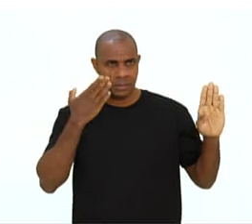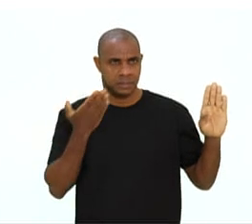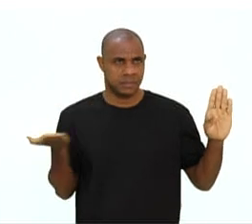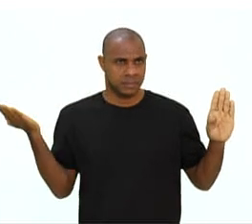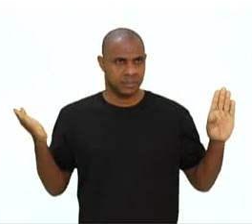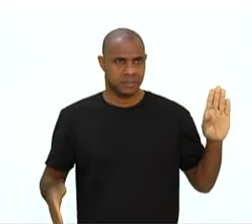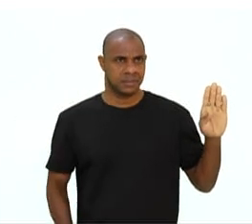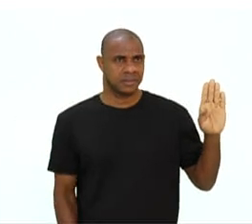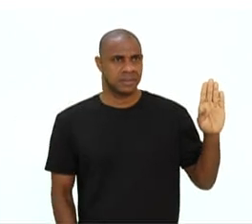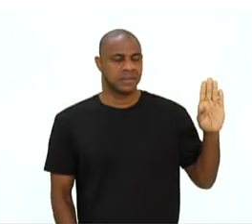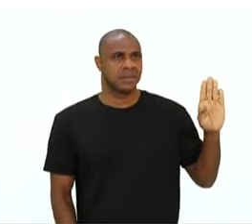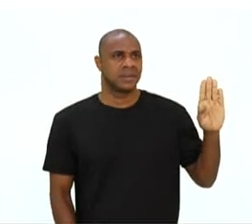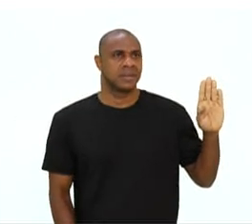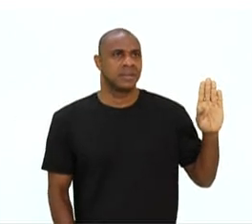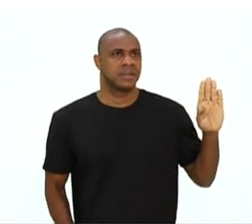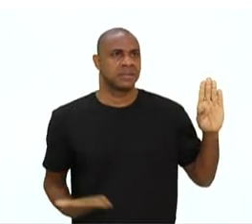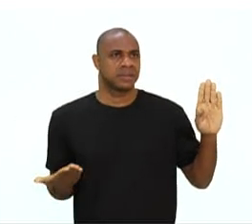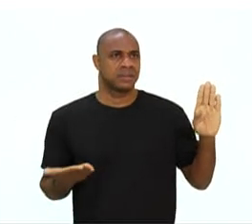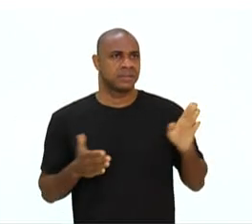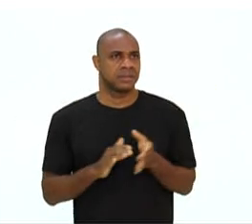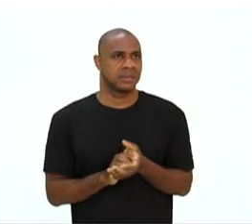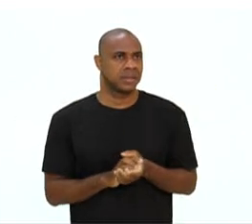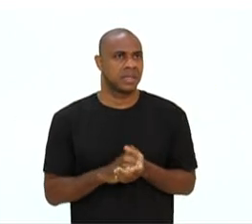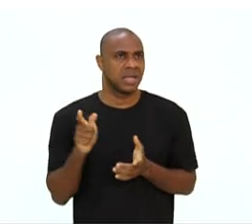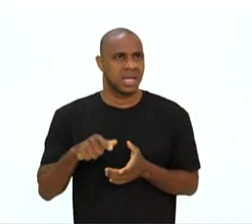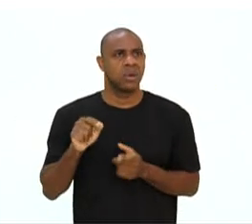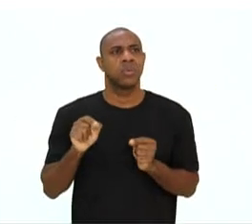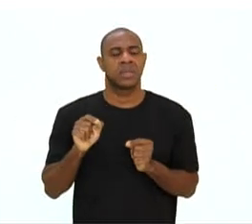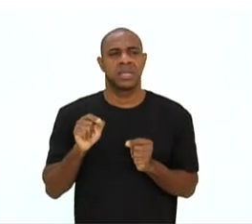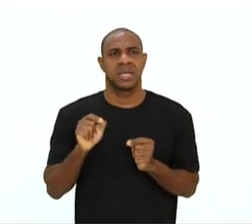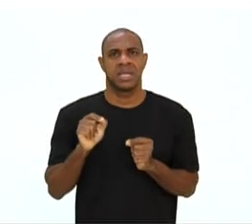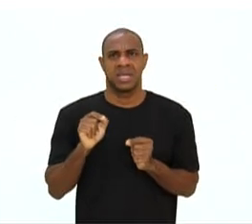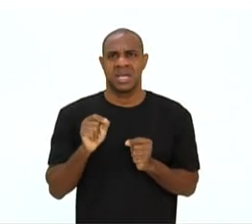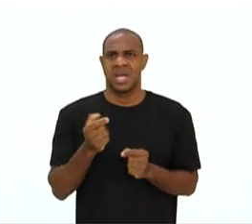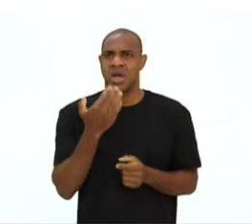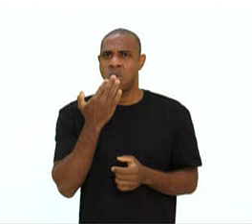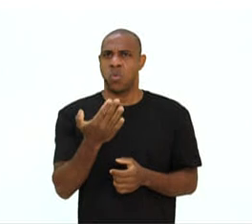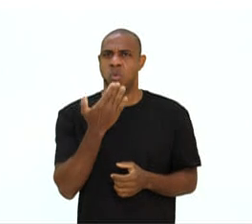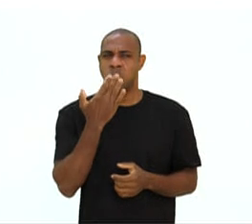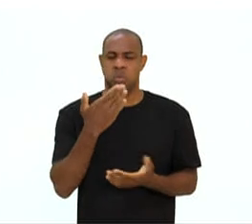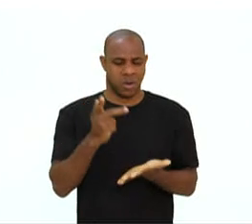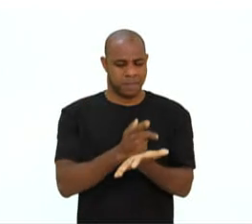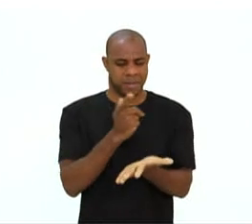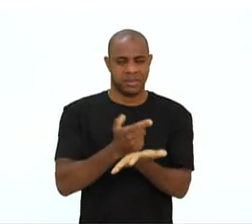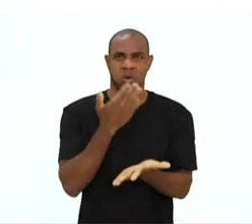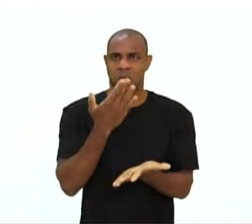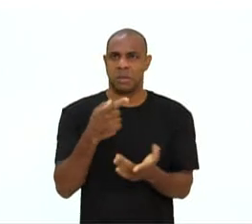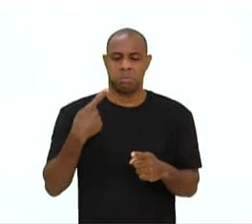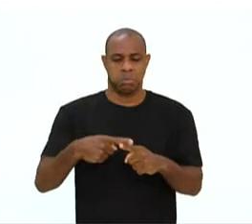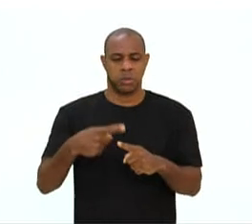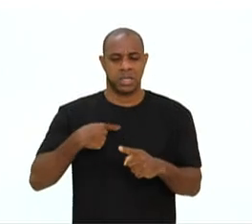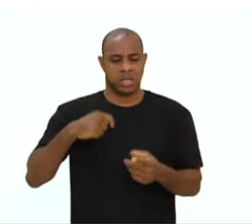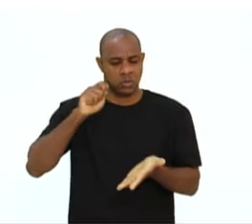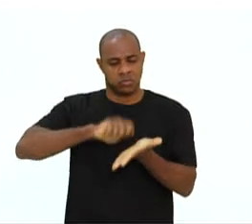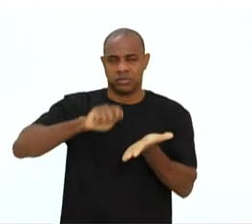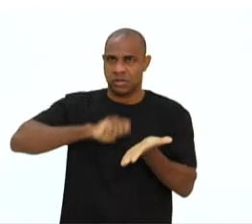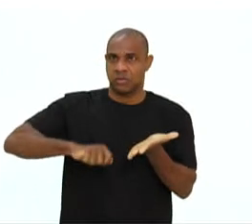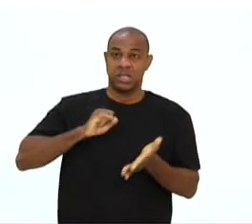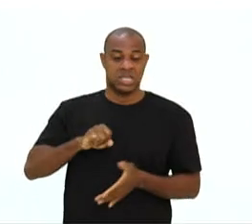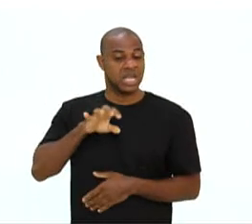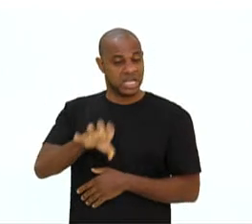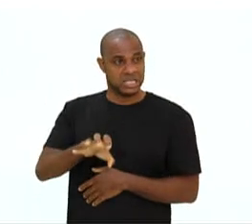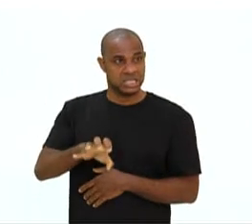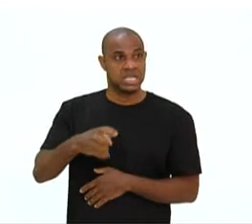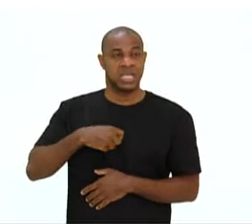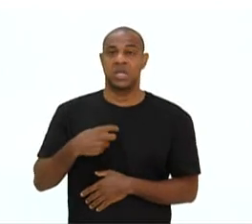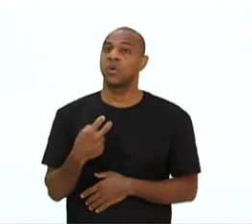quer dizer que as páginas são coloridas porque eu escrevo, ou são de cor porque eu escrevo? Se fosse assim,